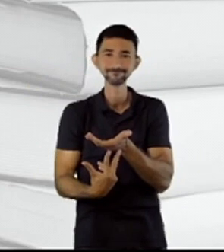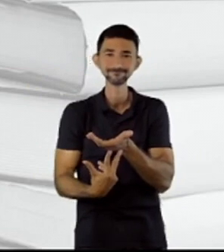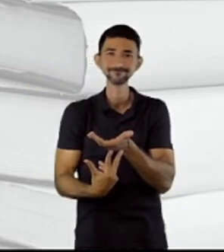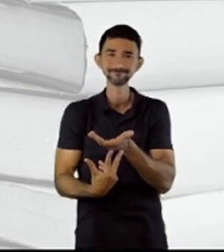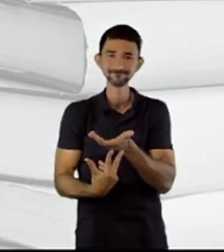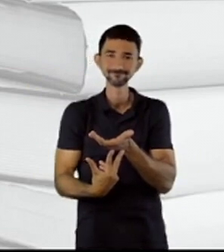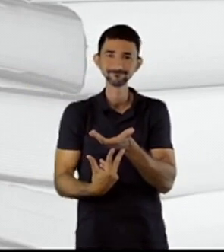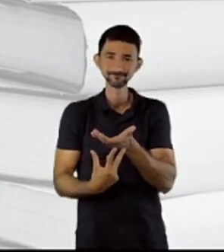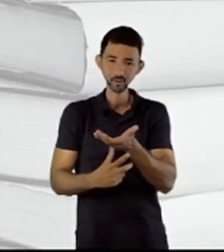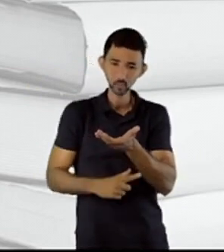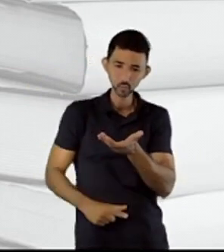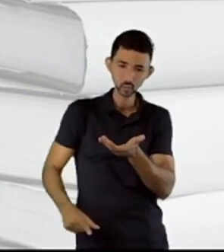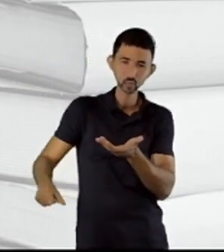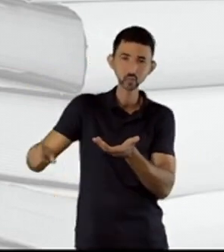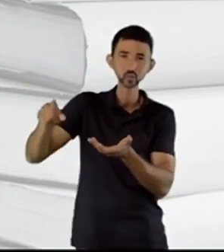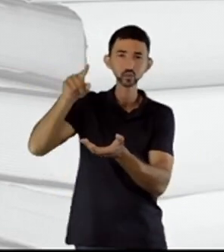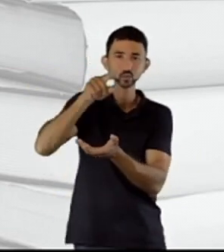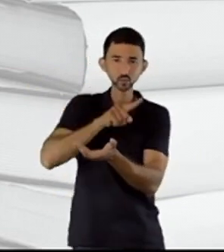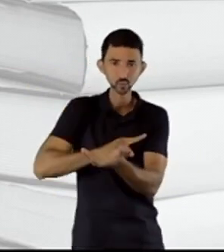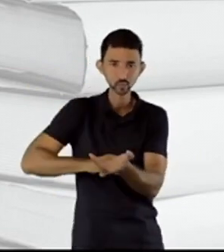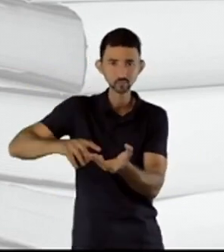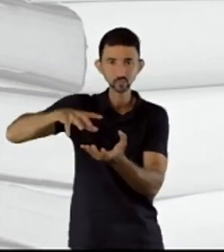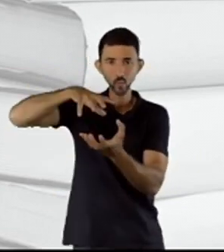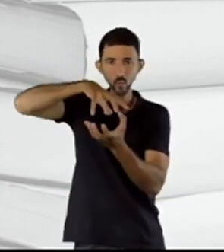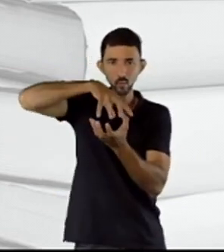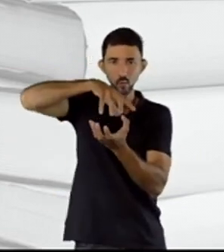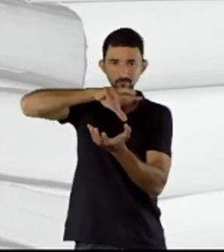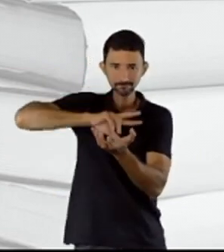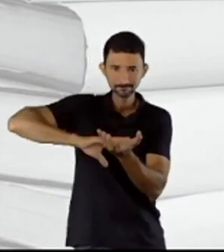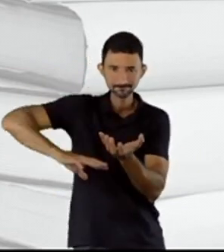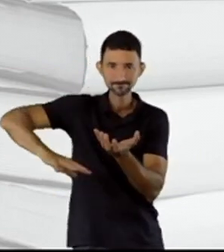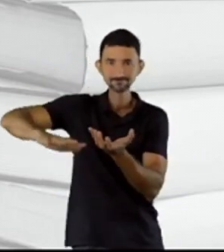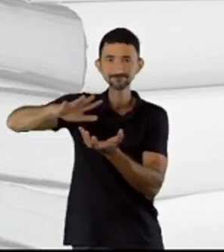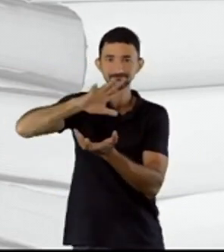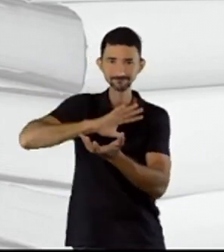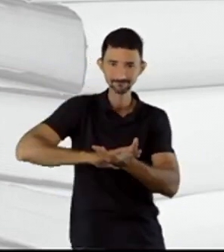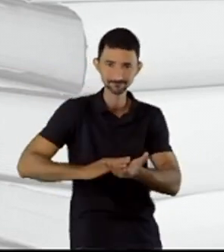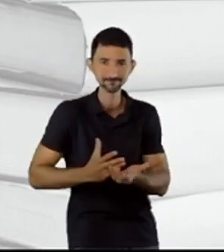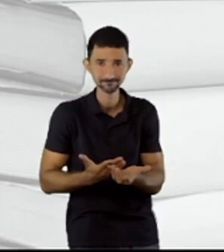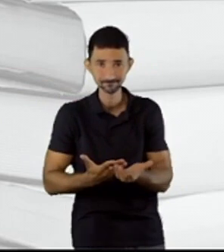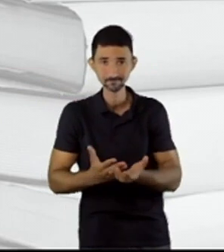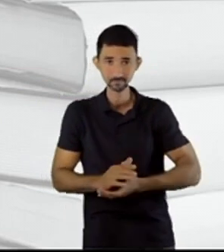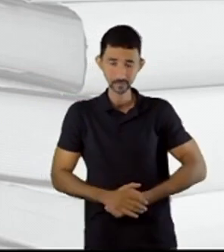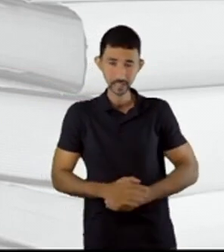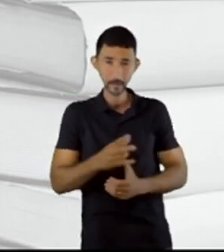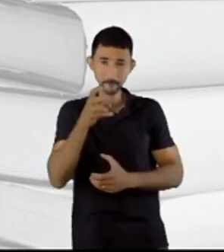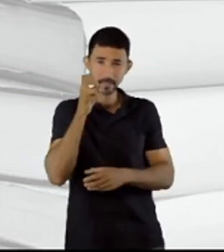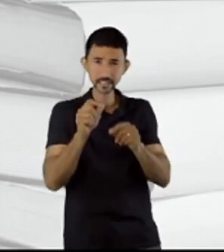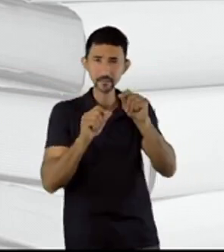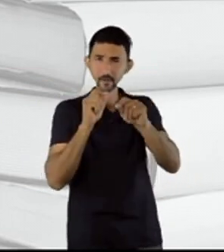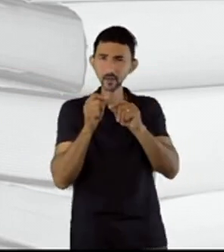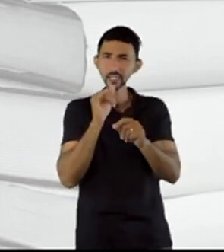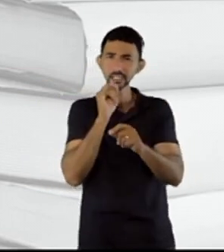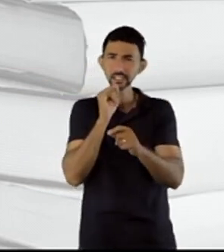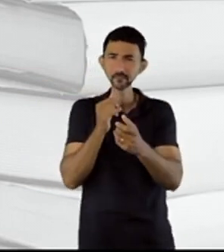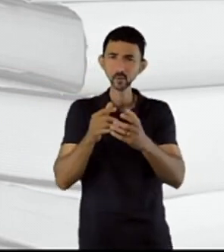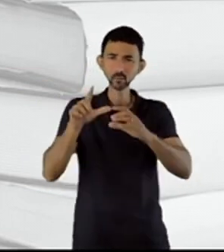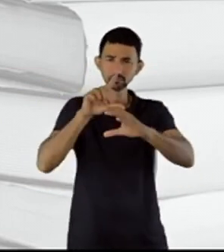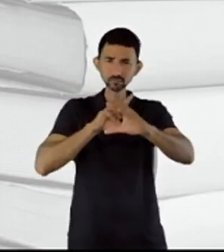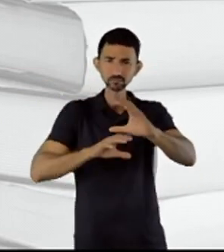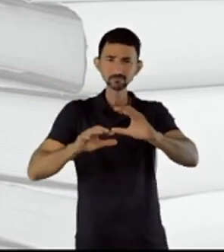exemplo, ou na Argentina, aqui embaixo no globo. Por quê? Como você pode ver, você tem aqui um